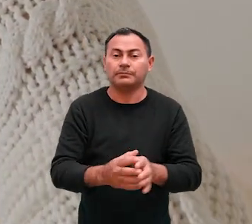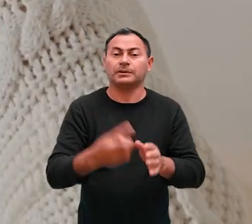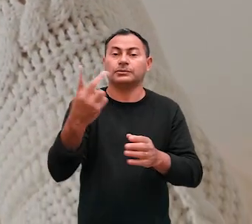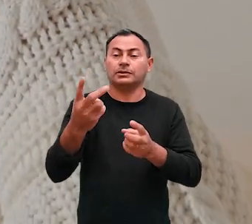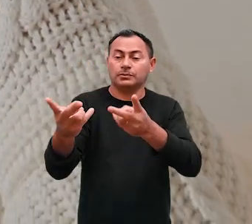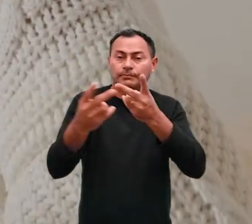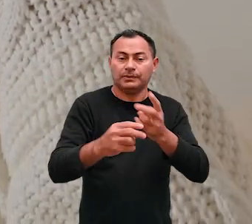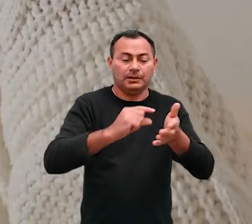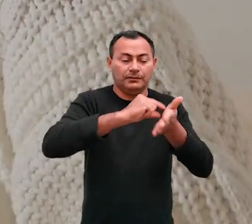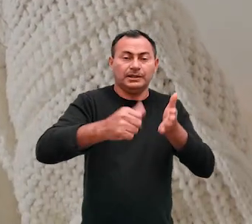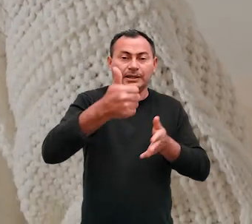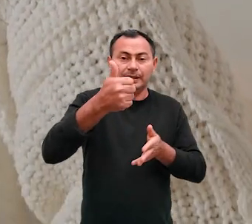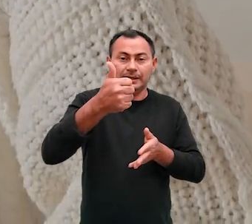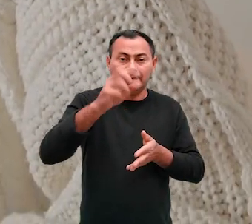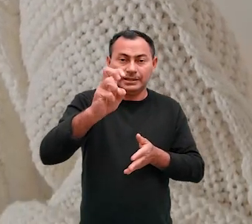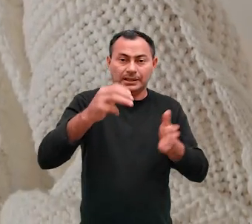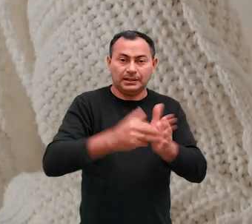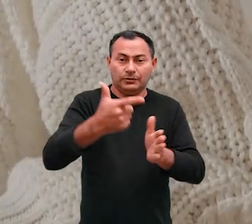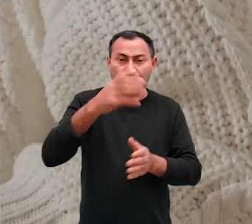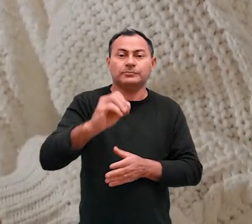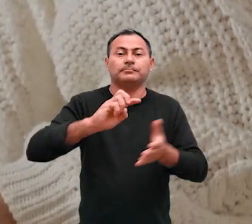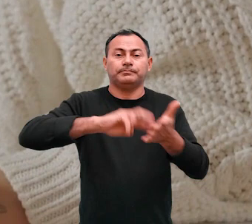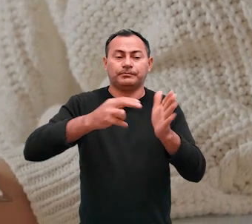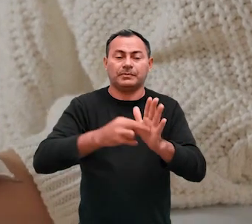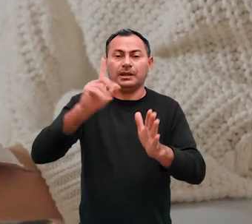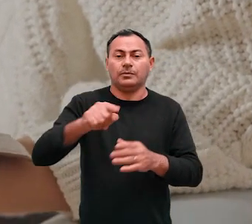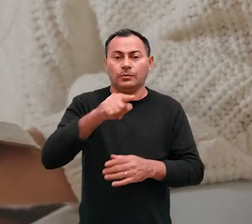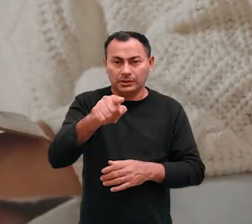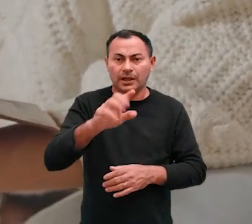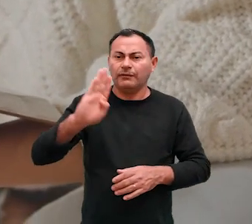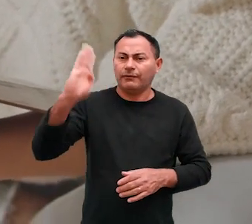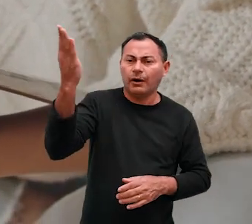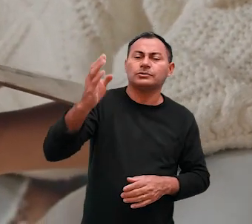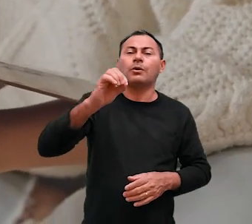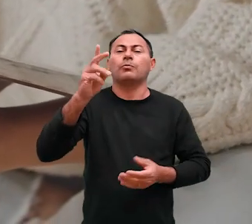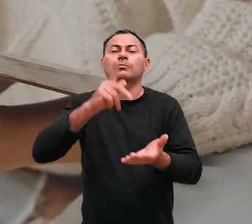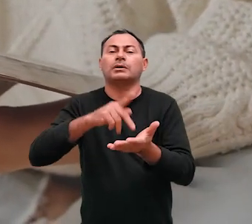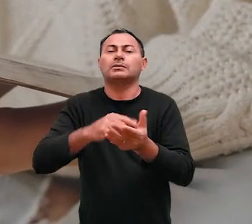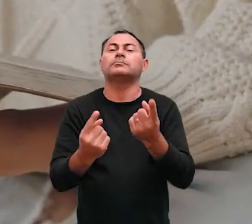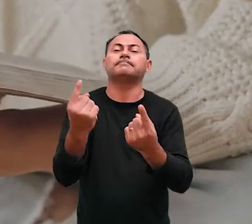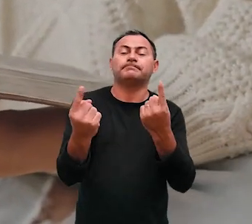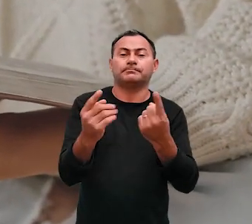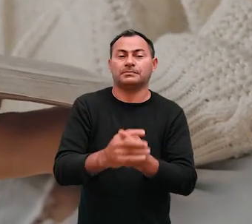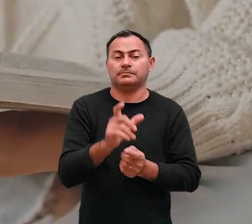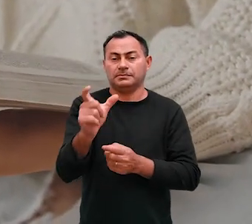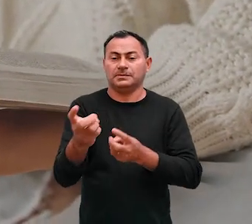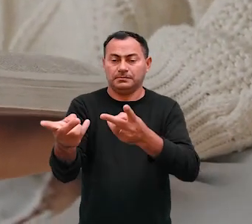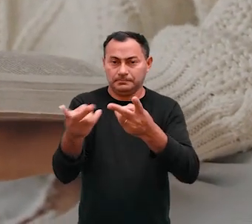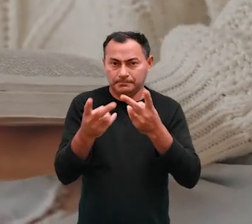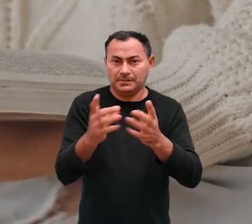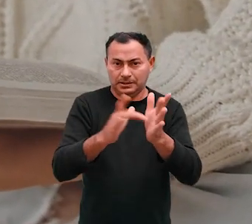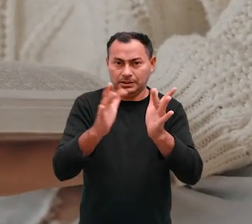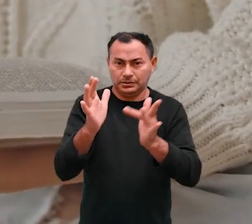convite vai do versículo 15 ao 20, e o seu significado é: você é falso ou verdadeiro? Nesta parte do